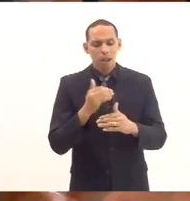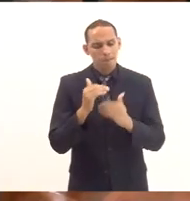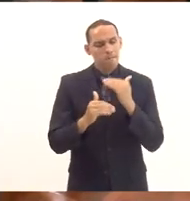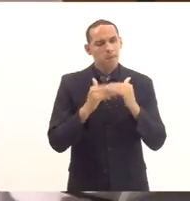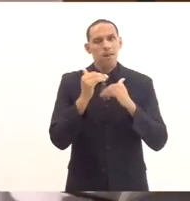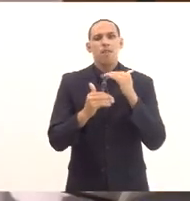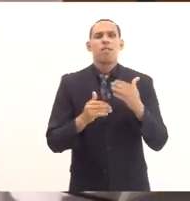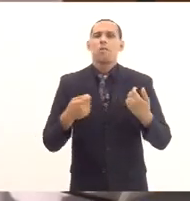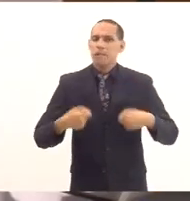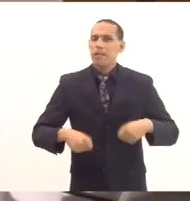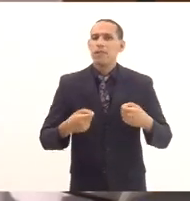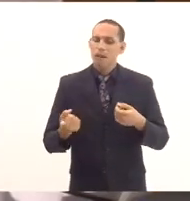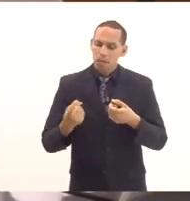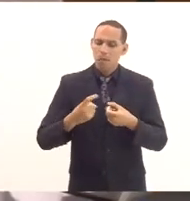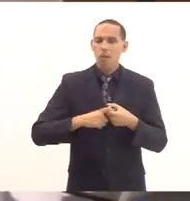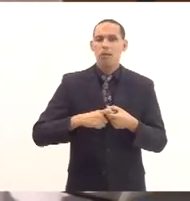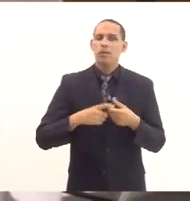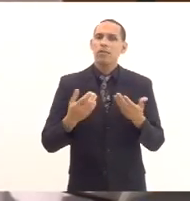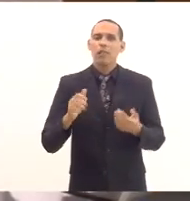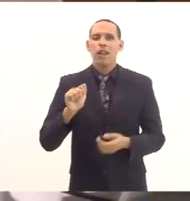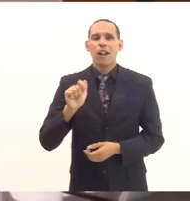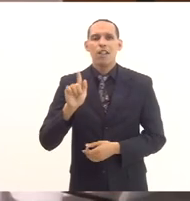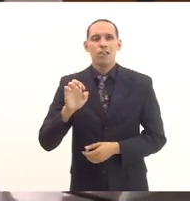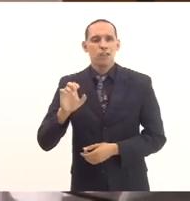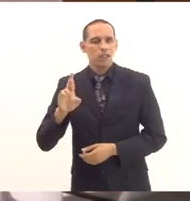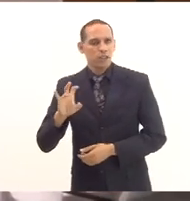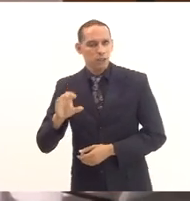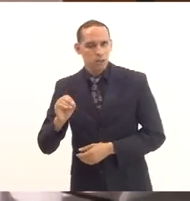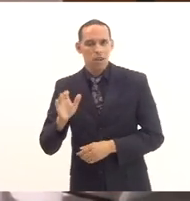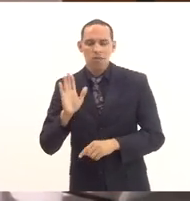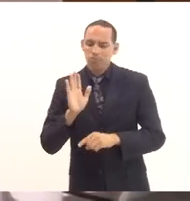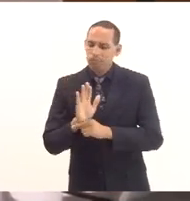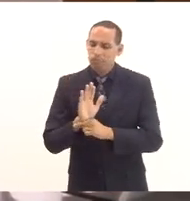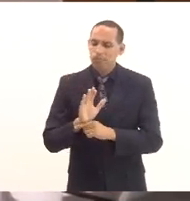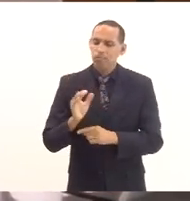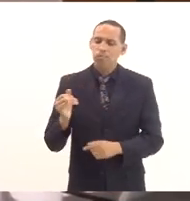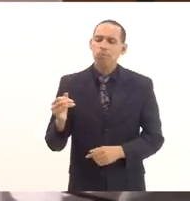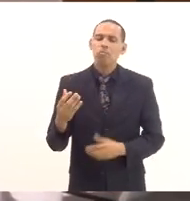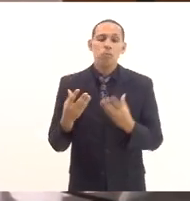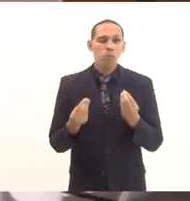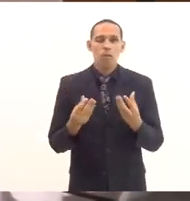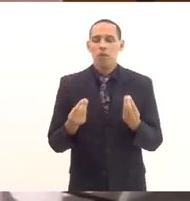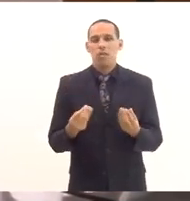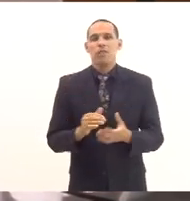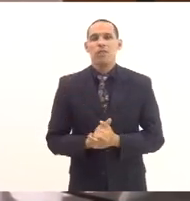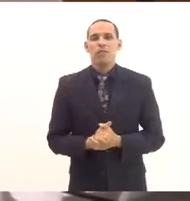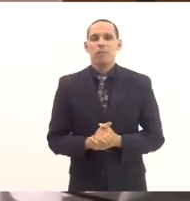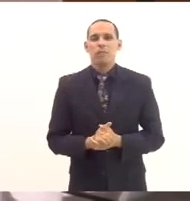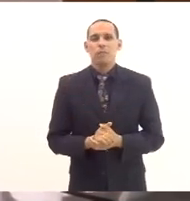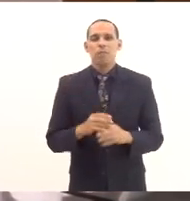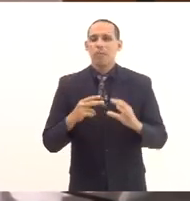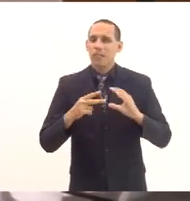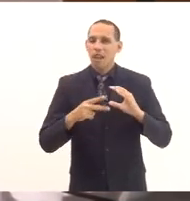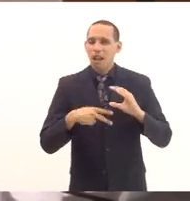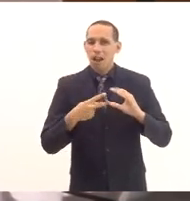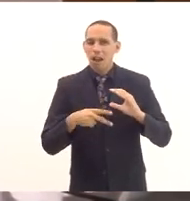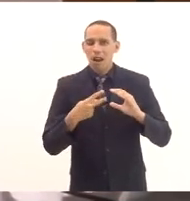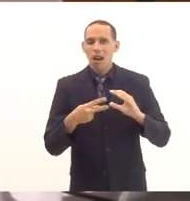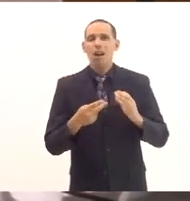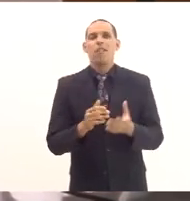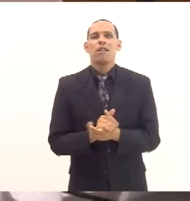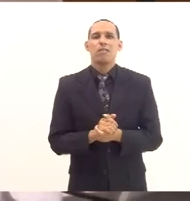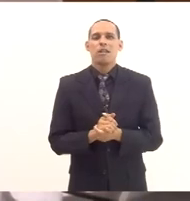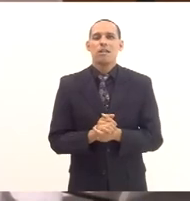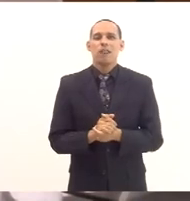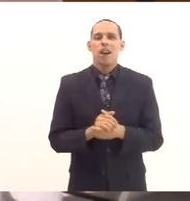preciso retomar então é ajeitar sendo fundamental na sentido onde tem tomado cuidado enquanto Câmara Municipal de tratar todos os assuntos